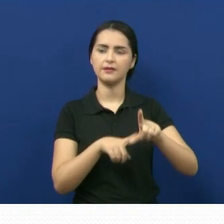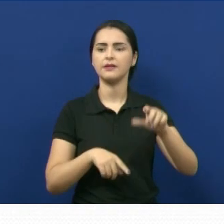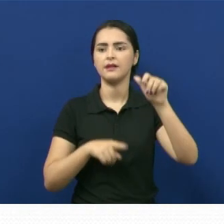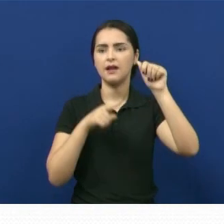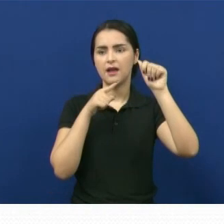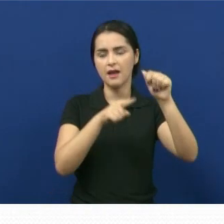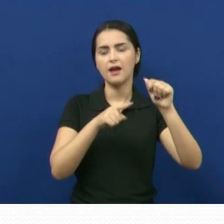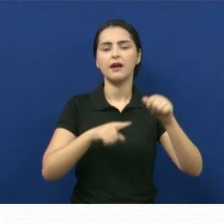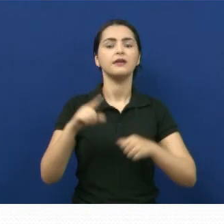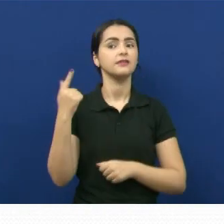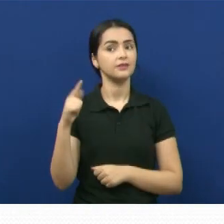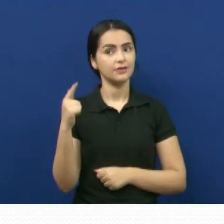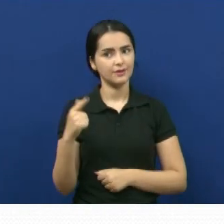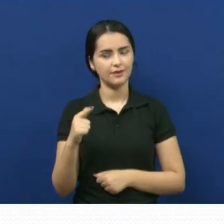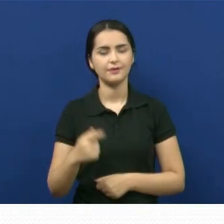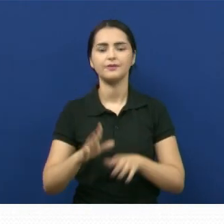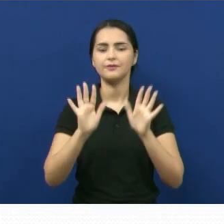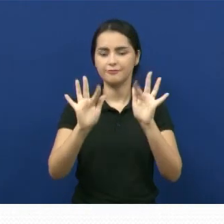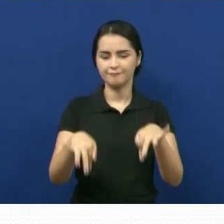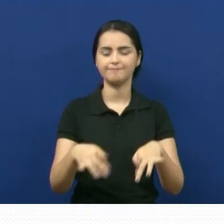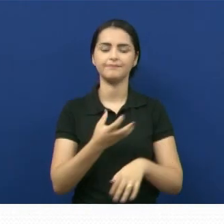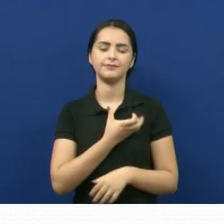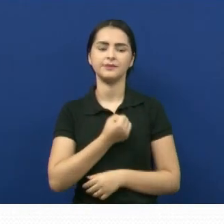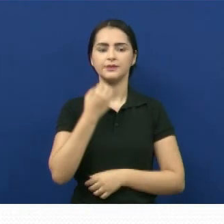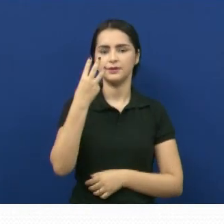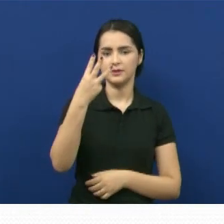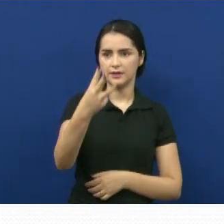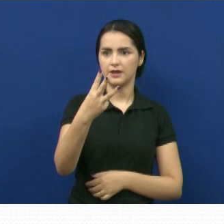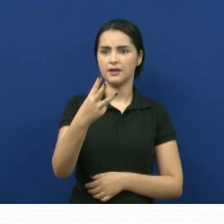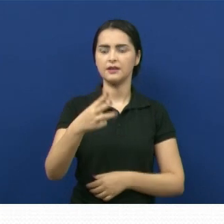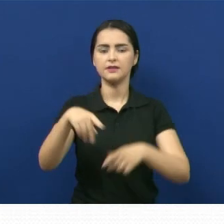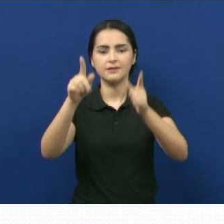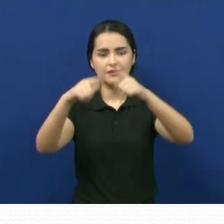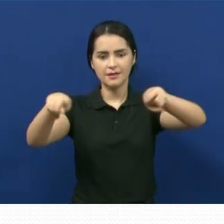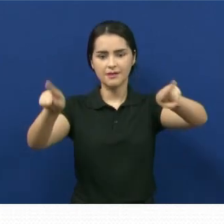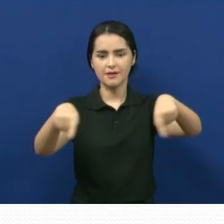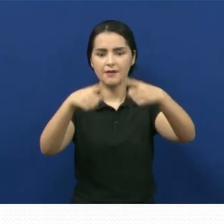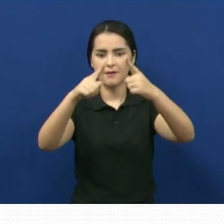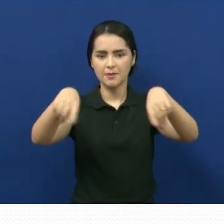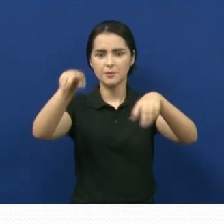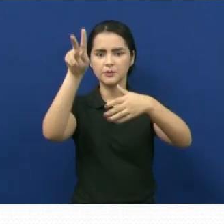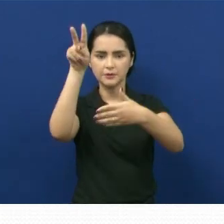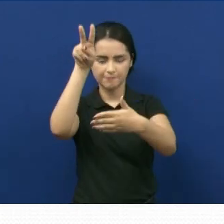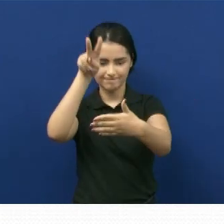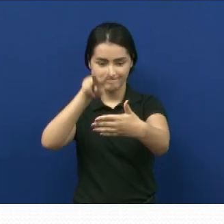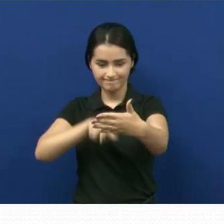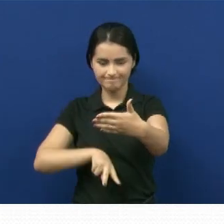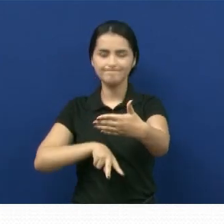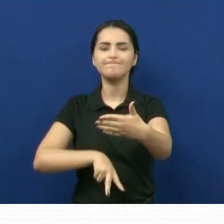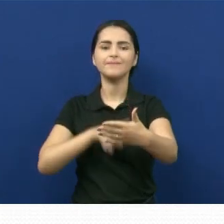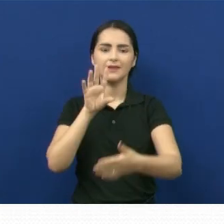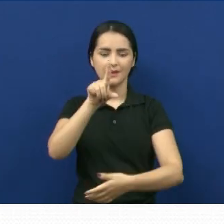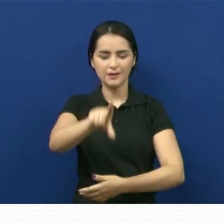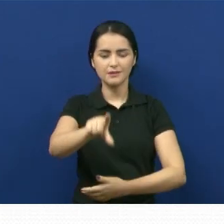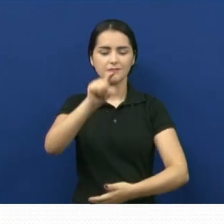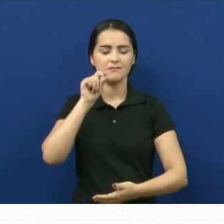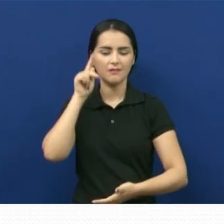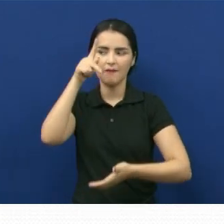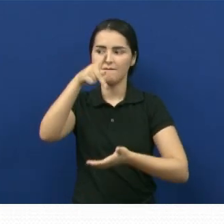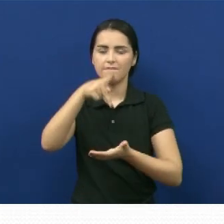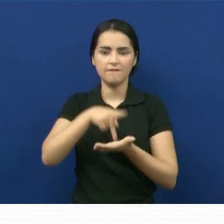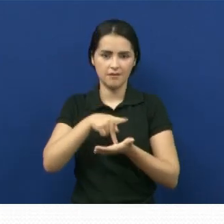do dia. Leia o fragmento da música e assinale a opção verdadeira referente à